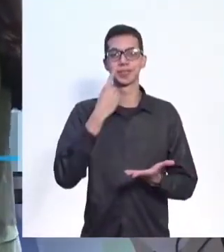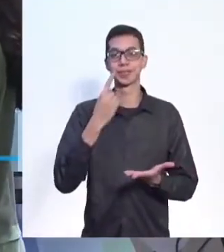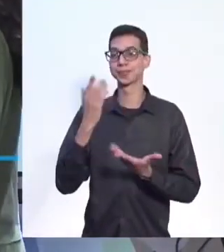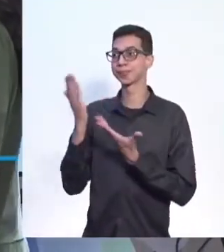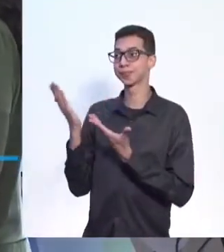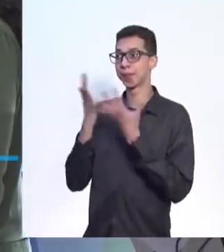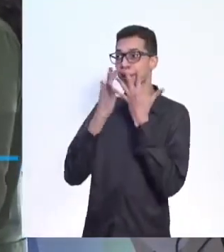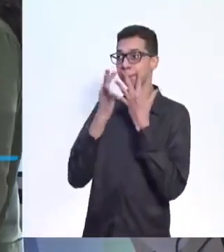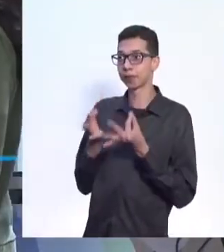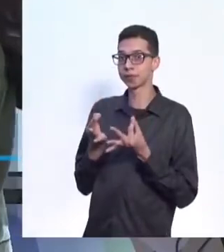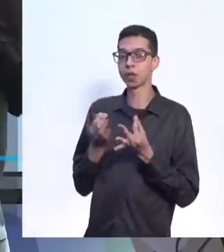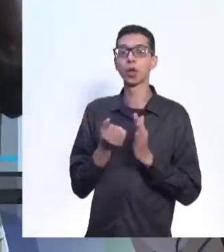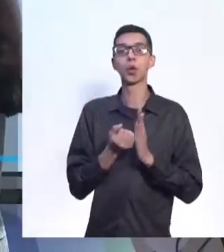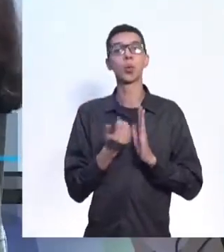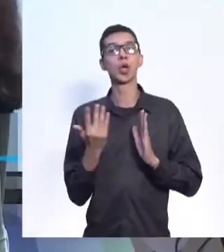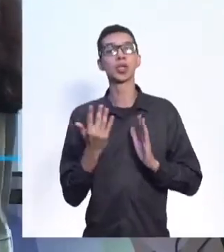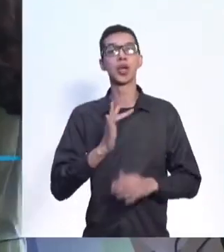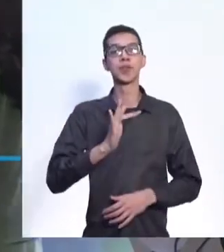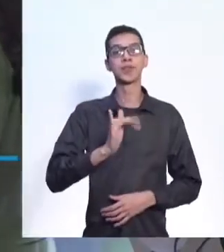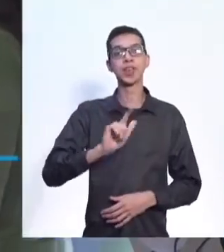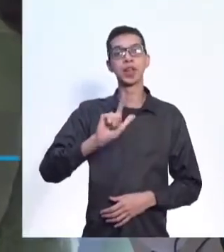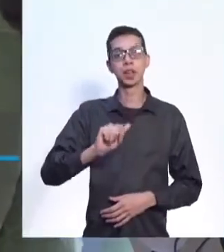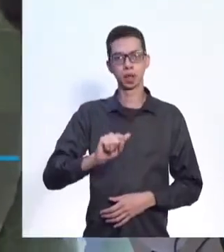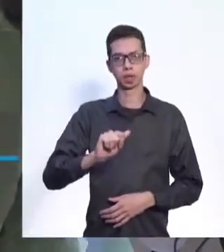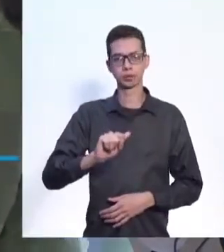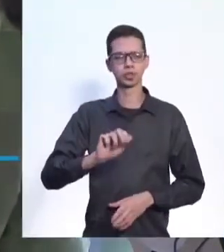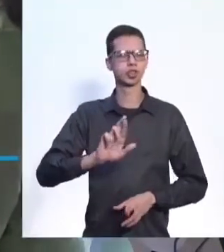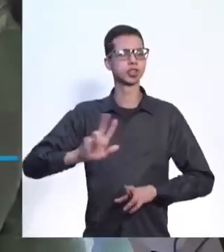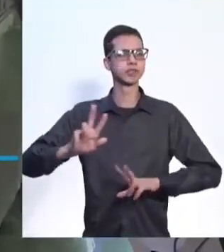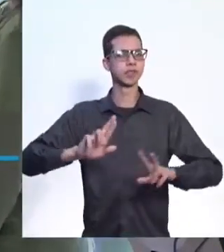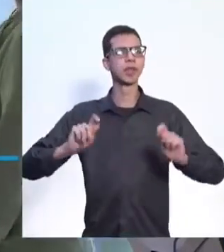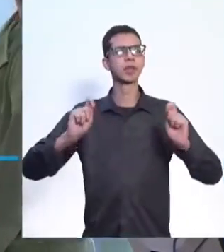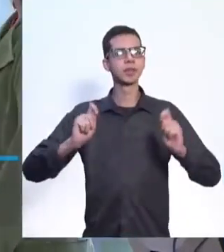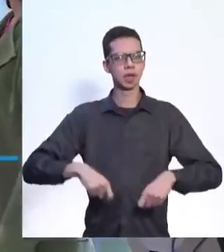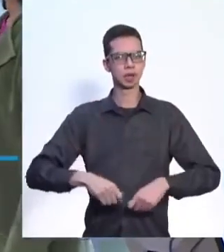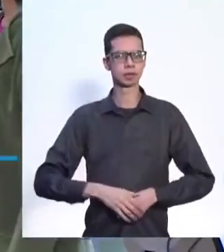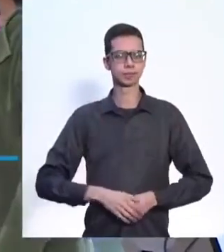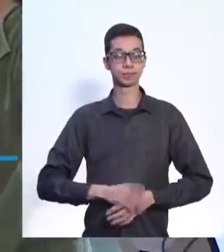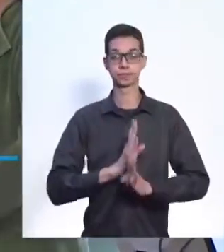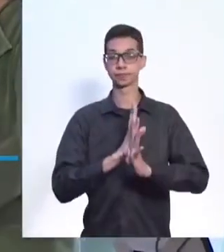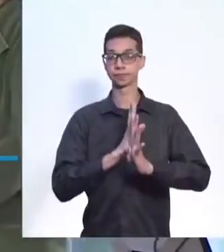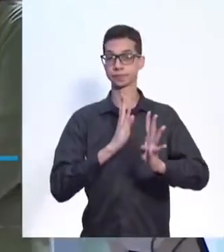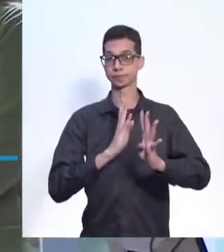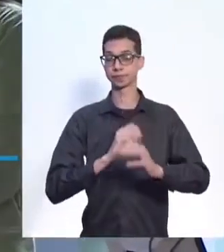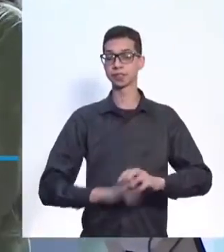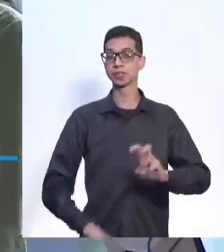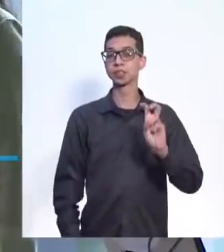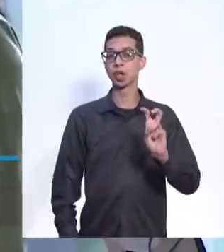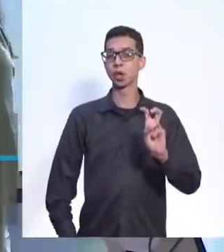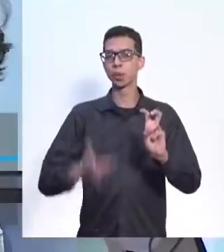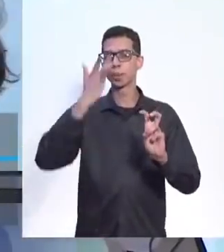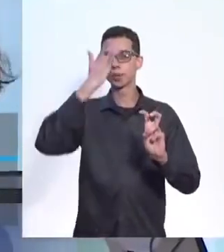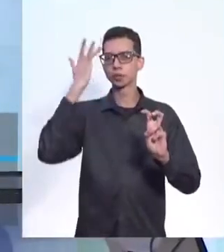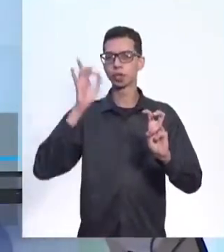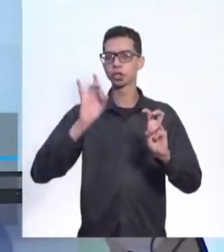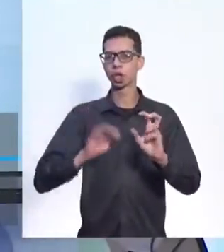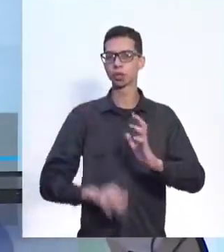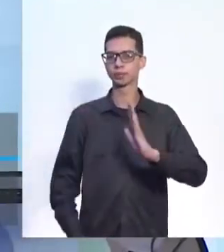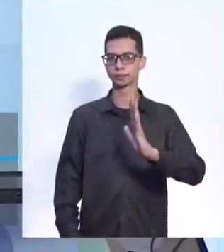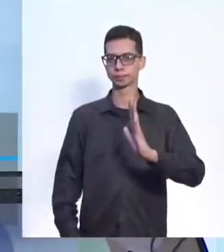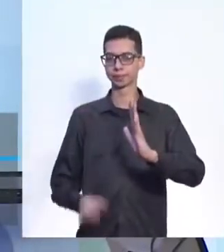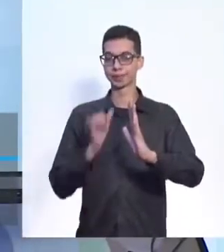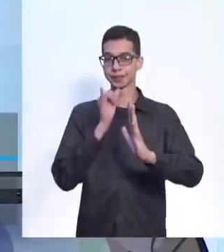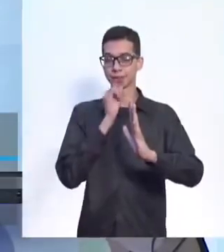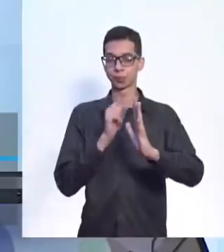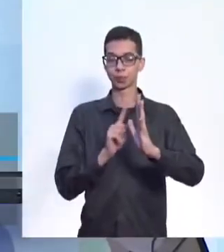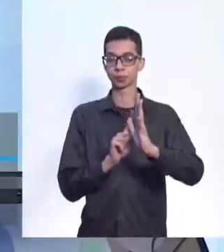filas diferentes poderão ser formadas com 5 pessoas, apenas alternando as suas posições